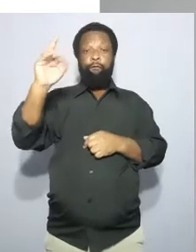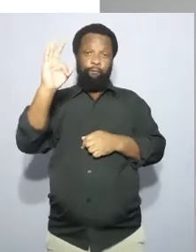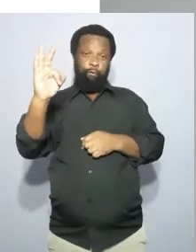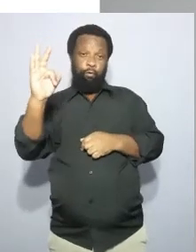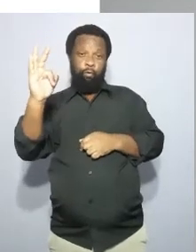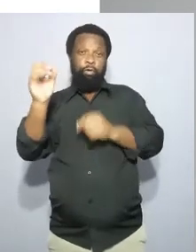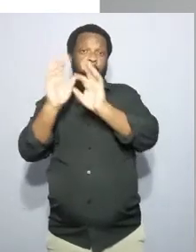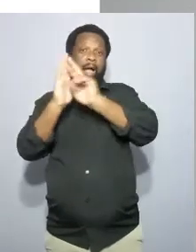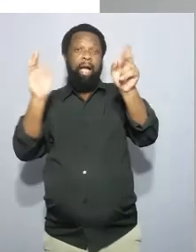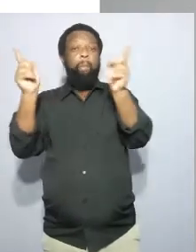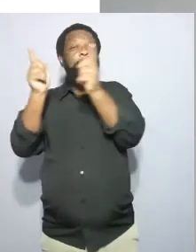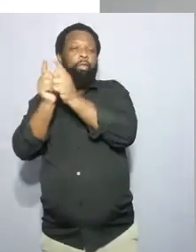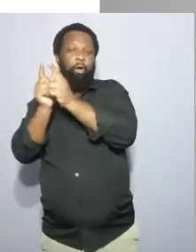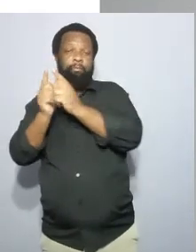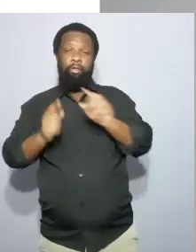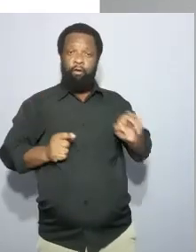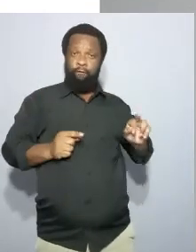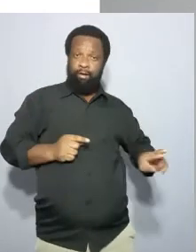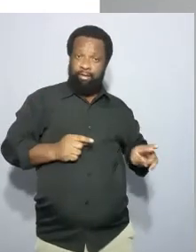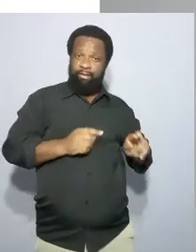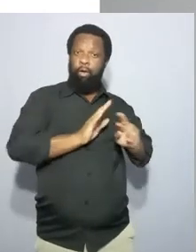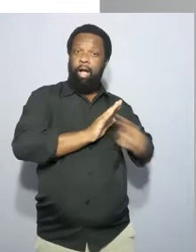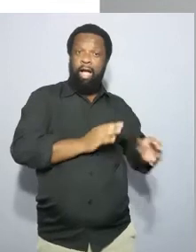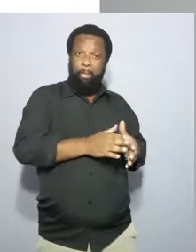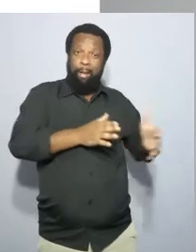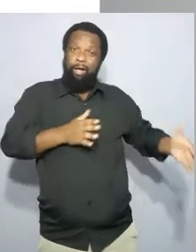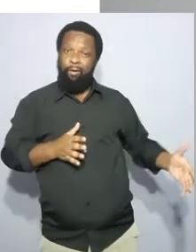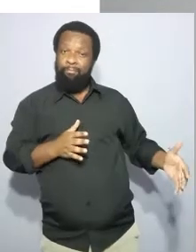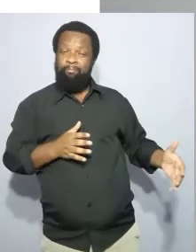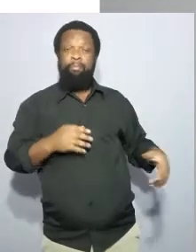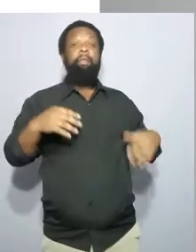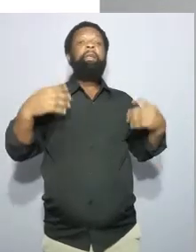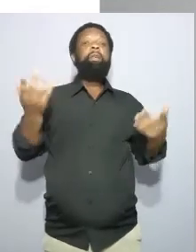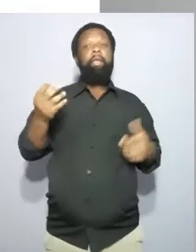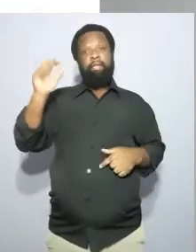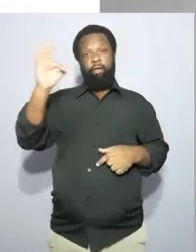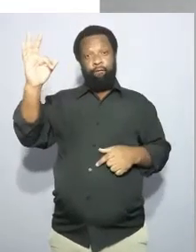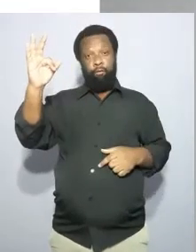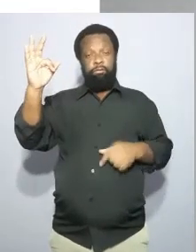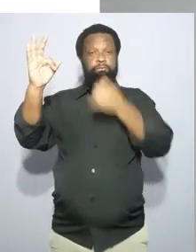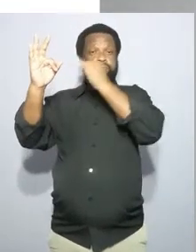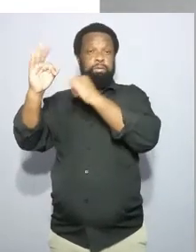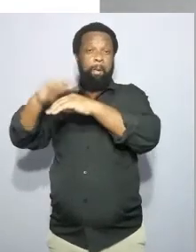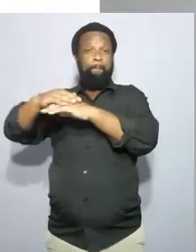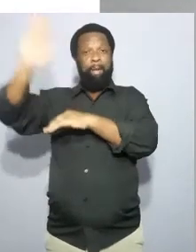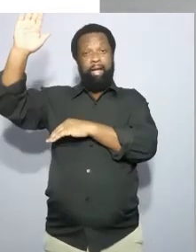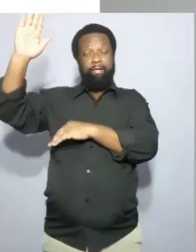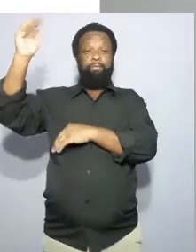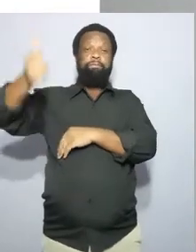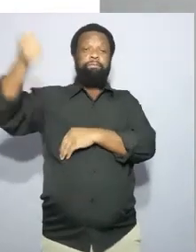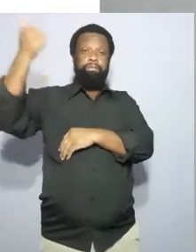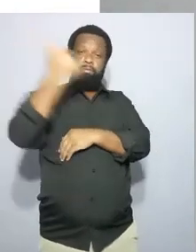do frâncio. Consequentemente, a eletronegatividade do flúor, ela é maior do que a eletronegatividade do